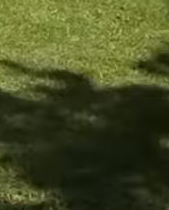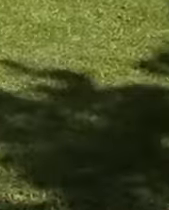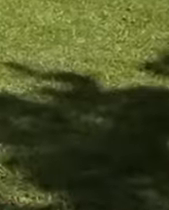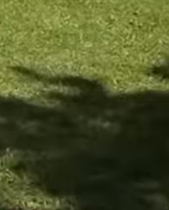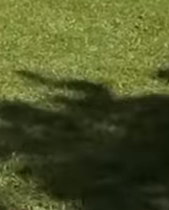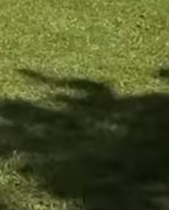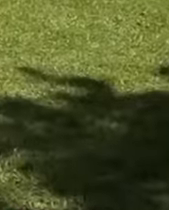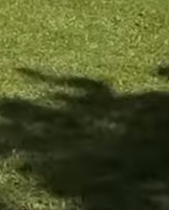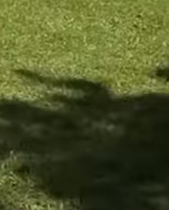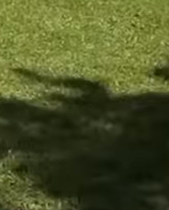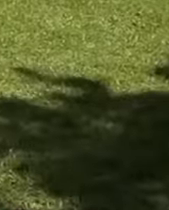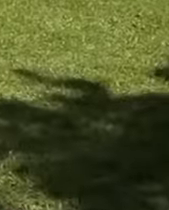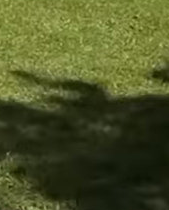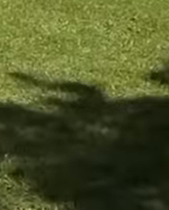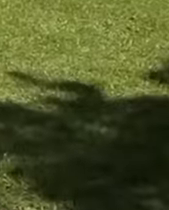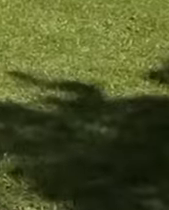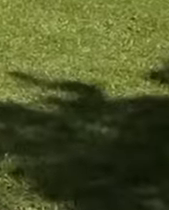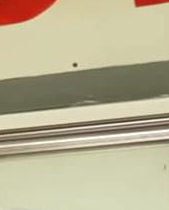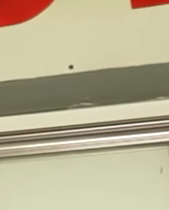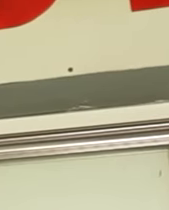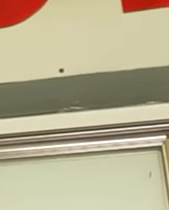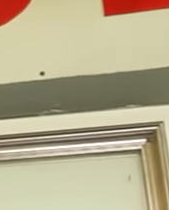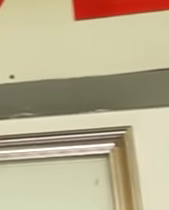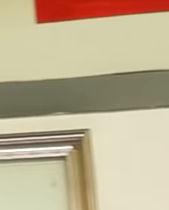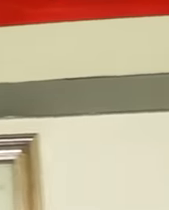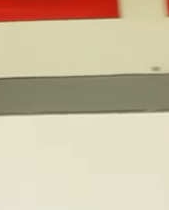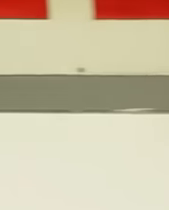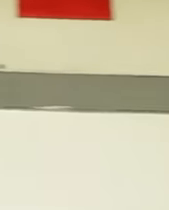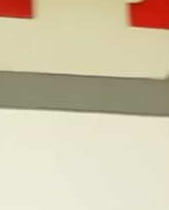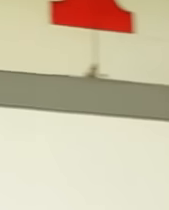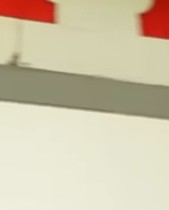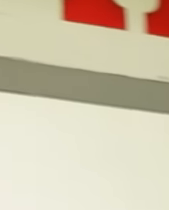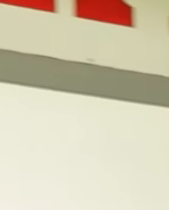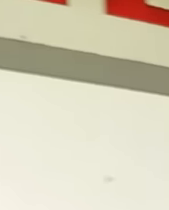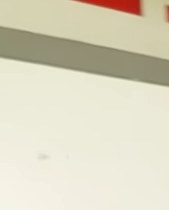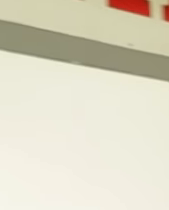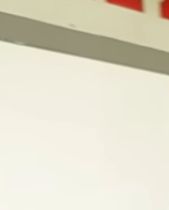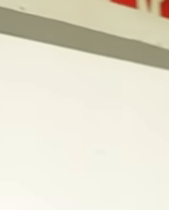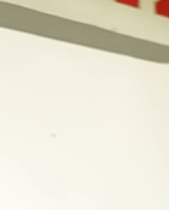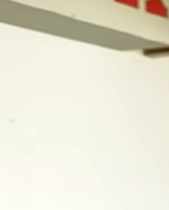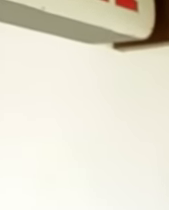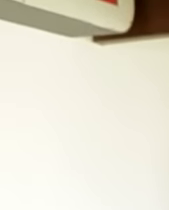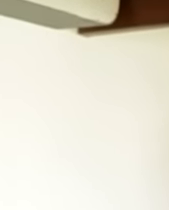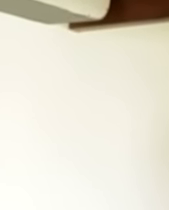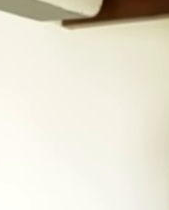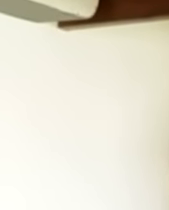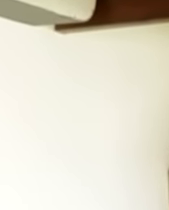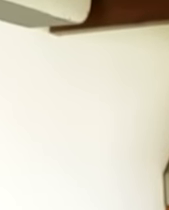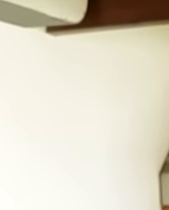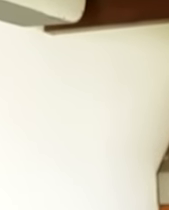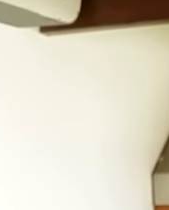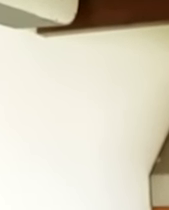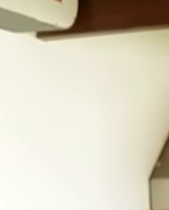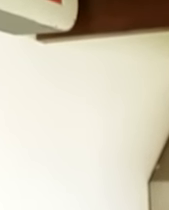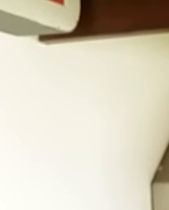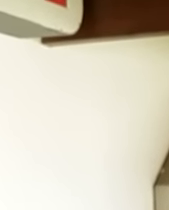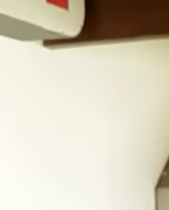jogar a sua peladinha com os seus amigos. No alto de uma parede escrito em vermelho, Politeama.